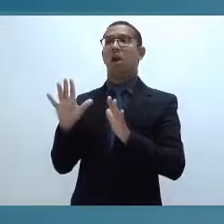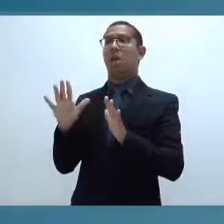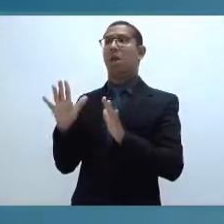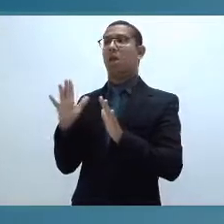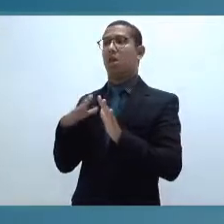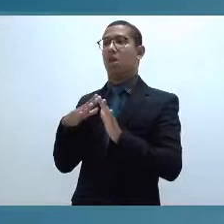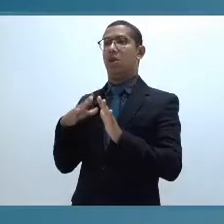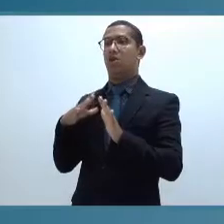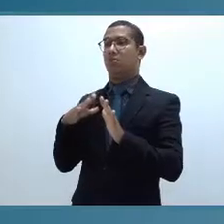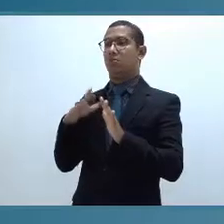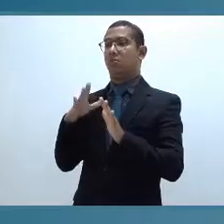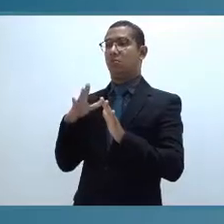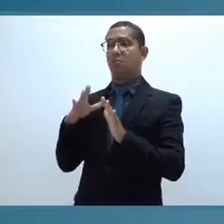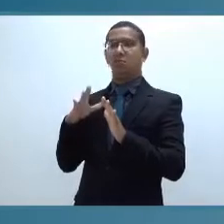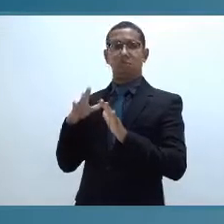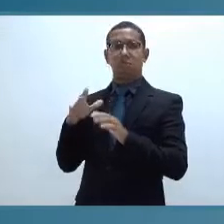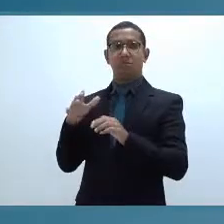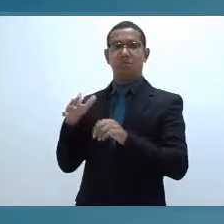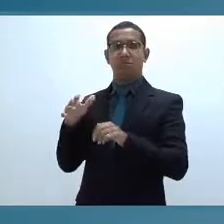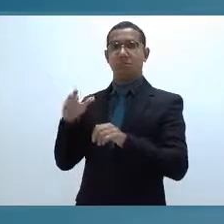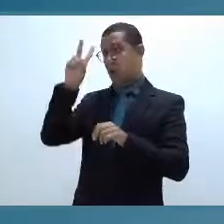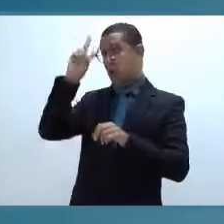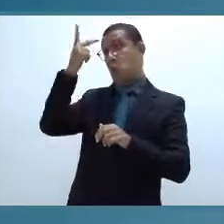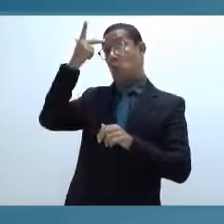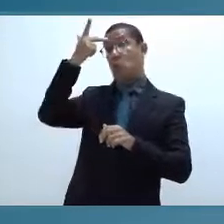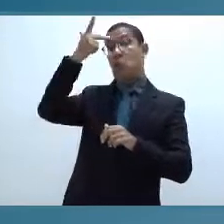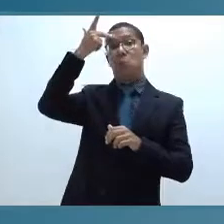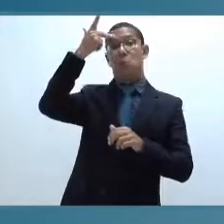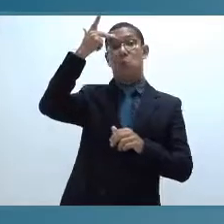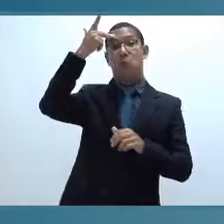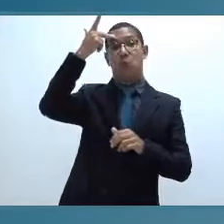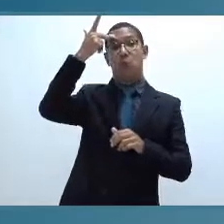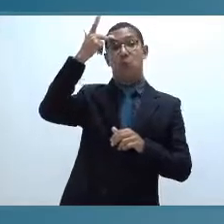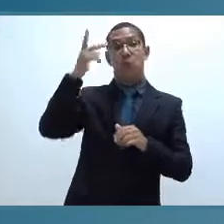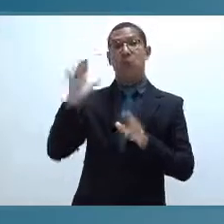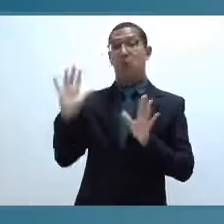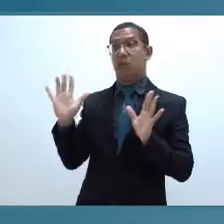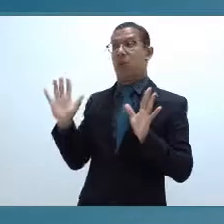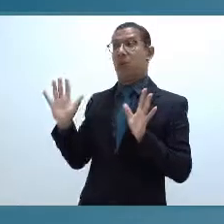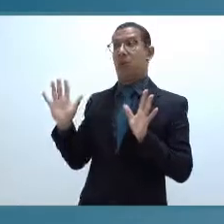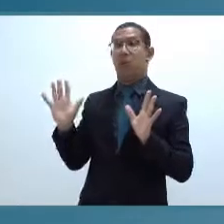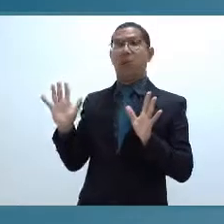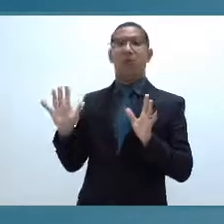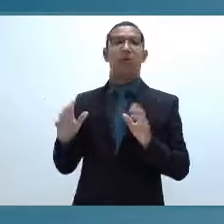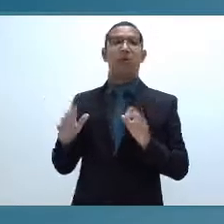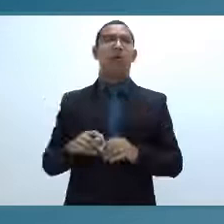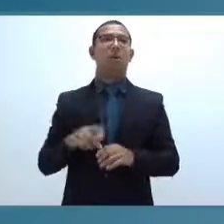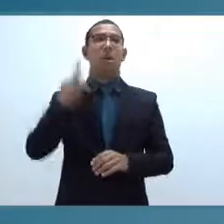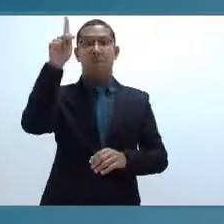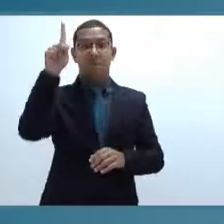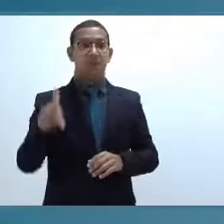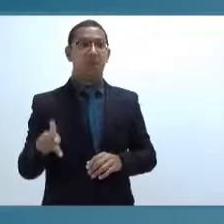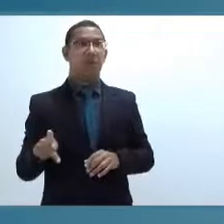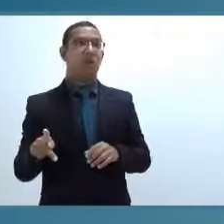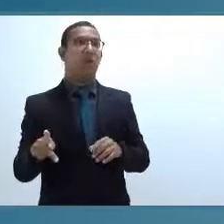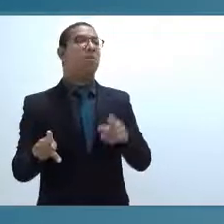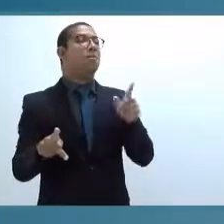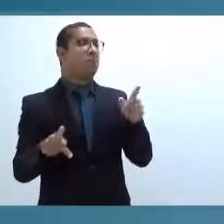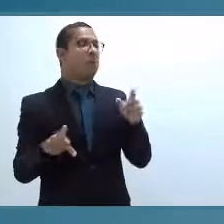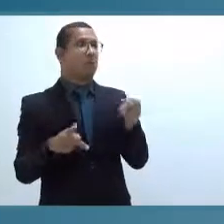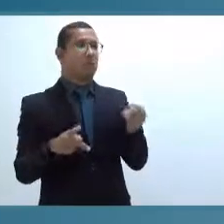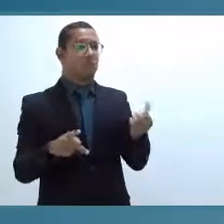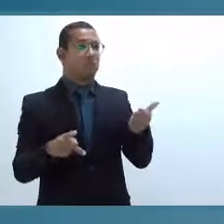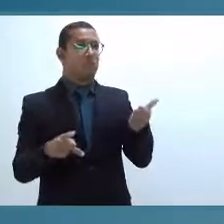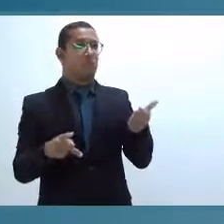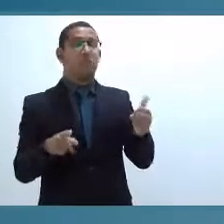Pronto. Perfeito. Isso que eu ia perguntar ao senhor, que o senhor disse que não iria se opor, já estava inclusive com voto para poder julgar. Eu